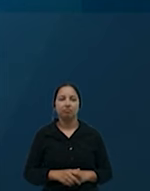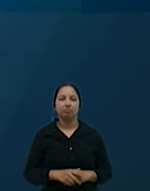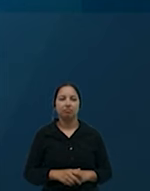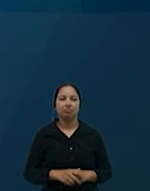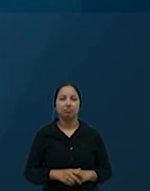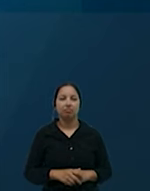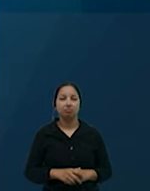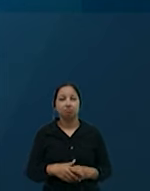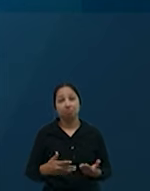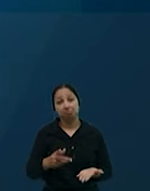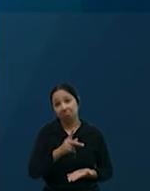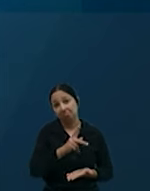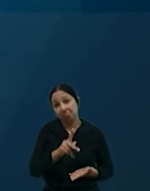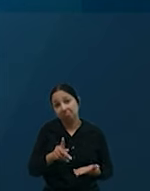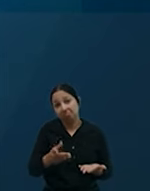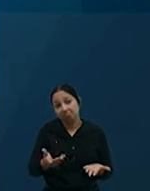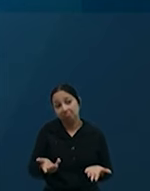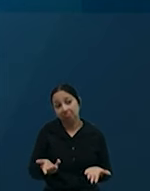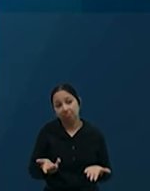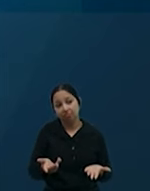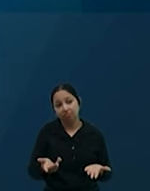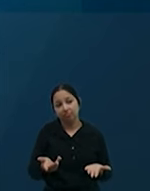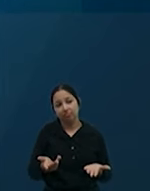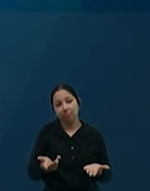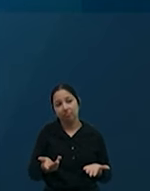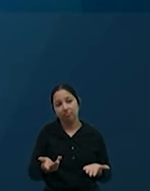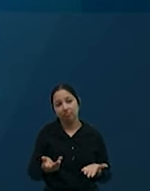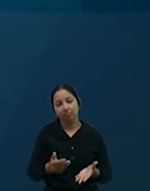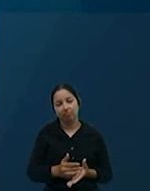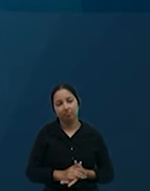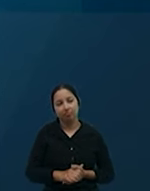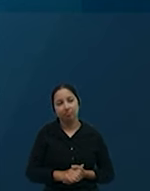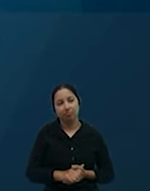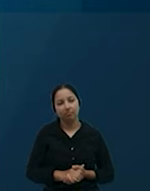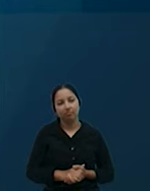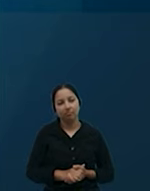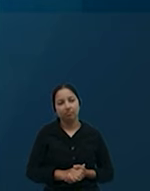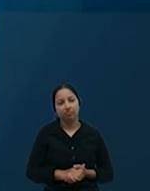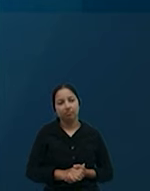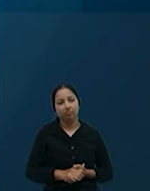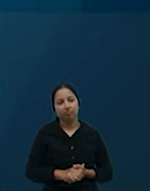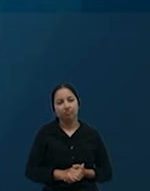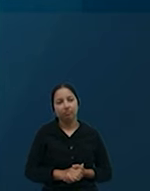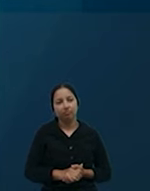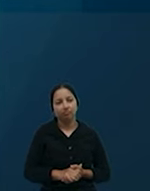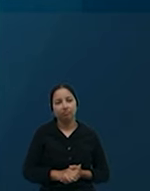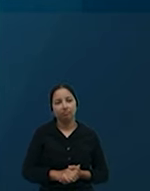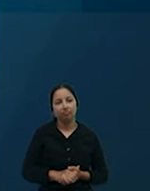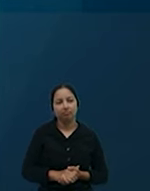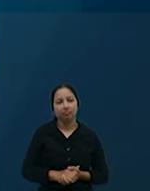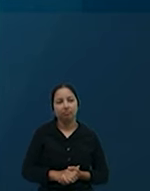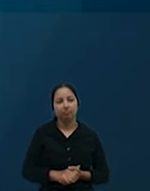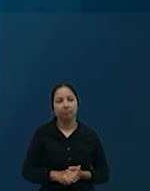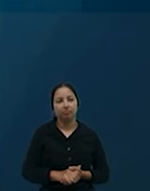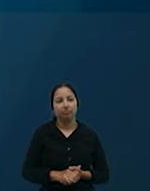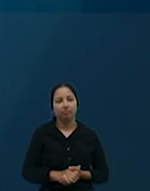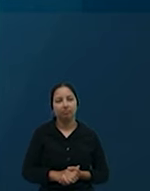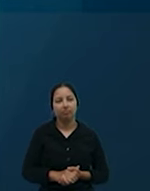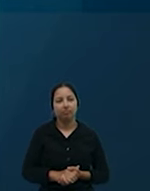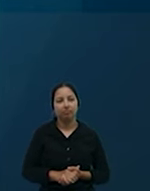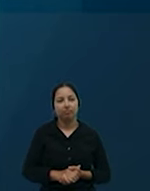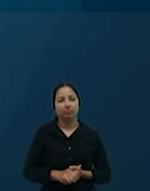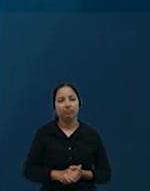senhora presidente, aí para que não fique o recorrente, né,